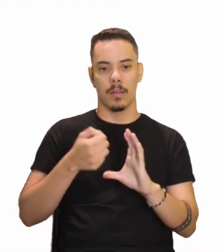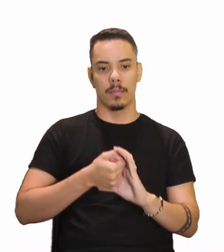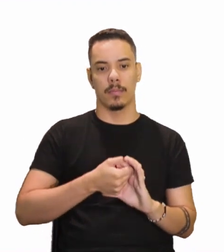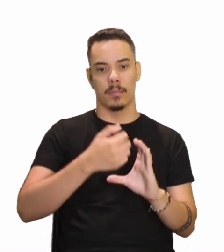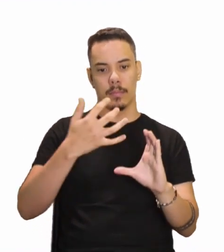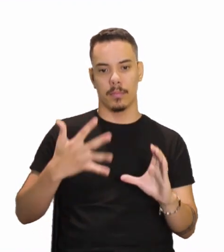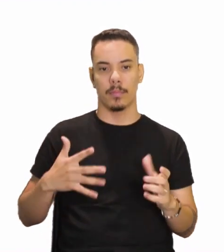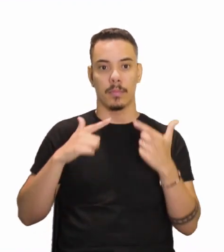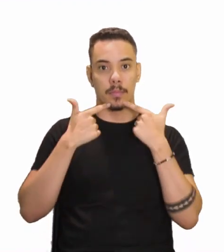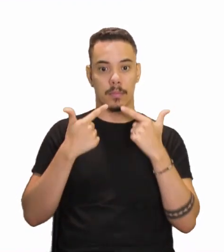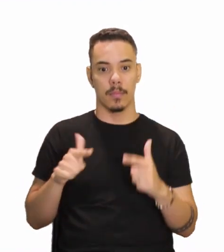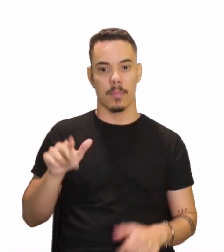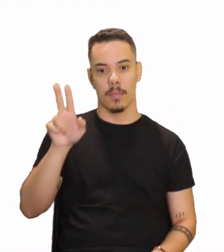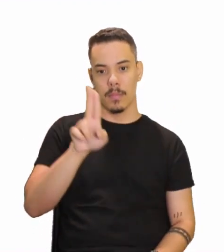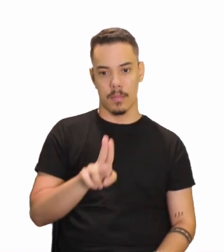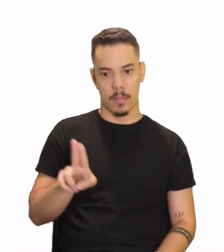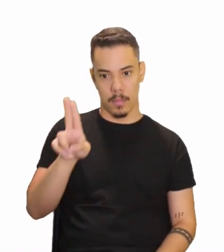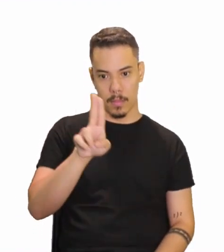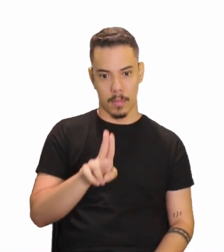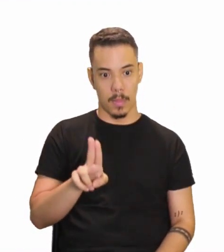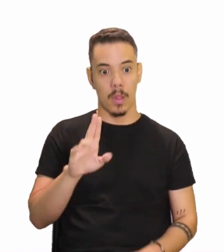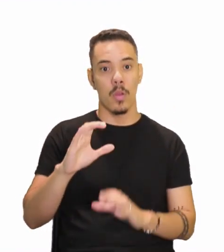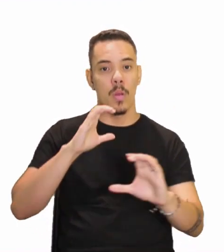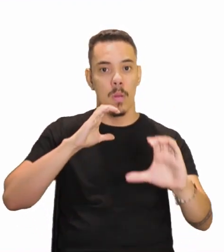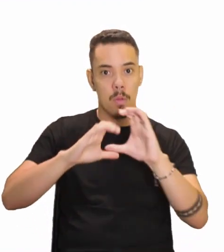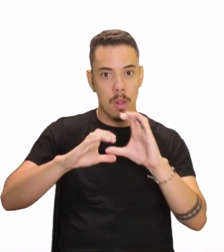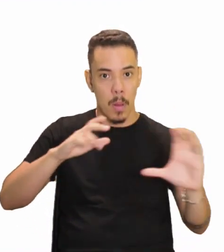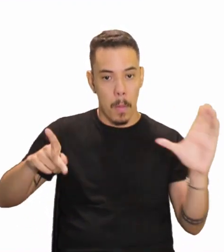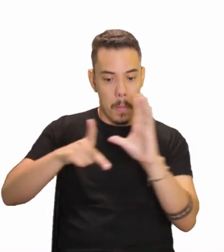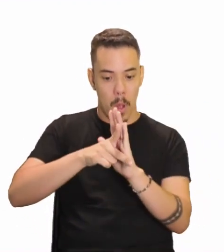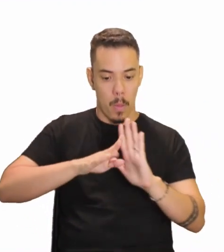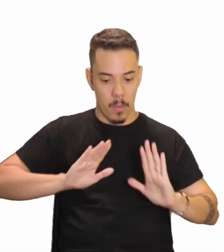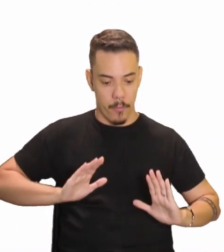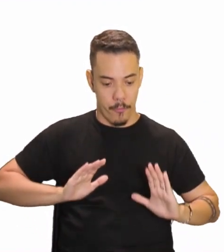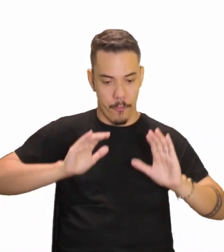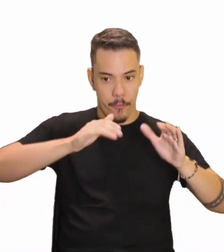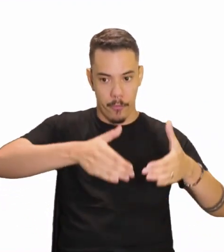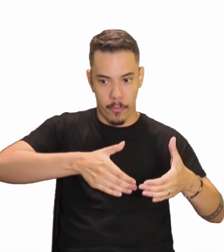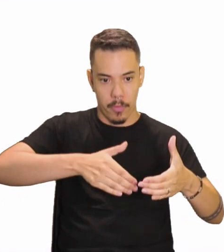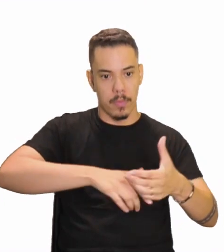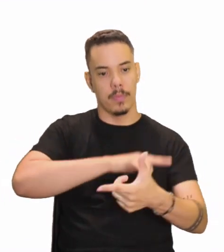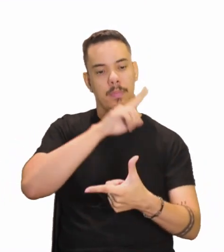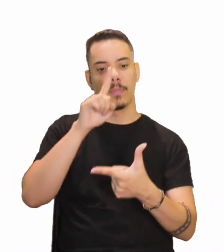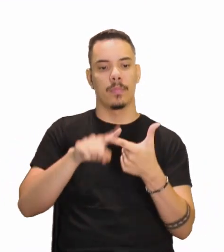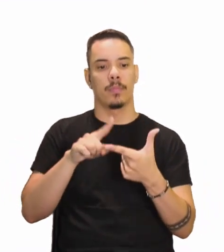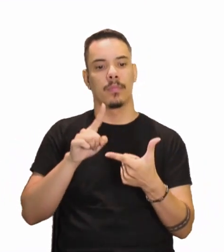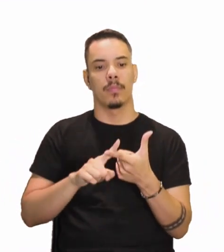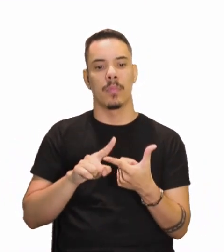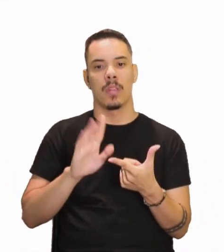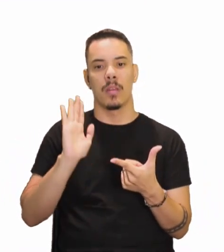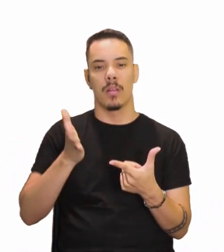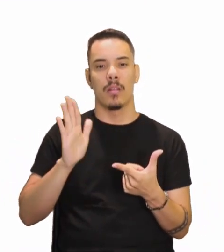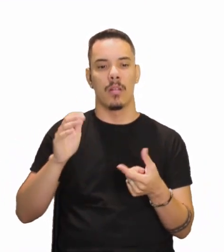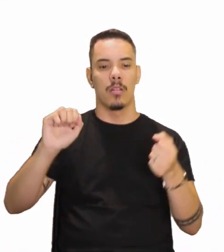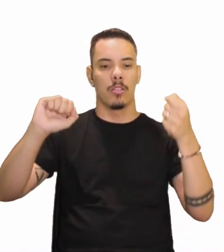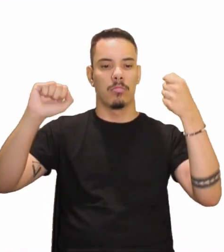caracterização da linguagem utilizada em uma esfera de comunicação específica de deteriorização